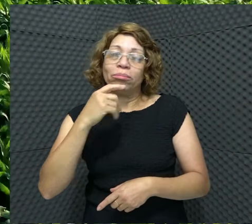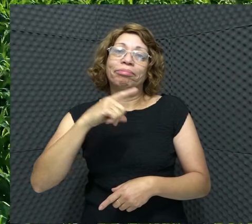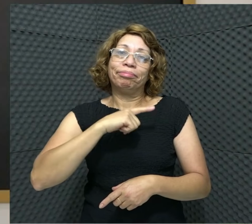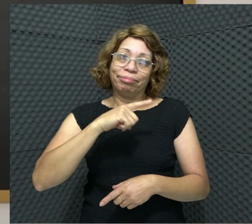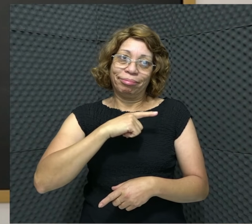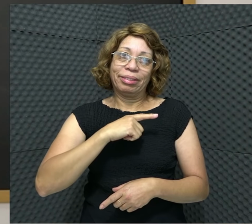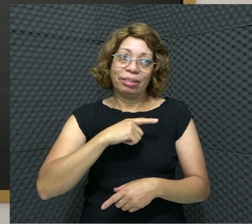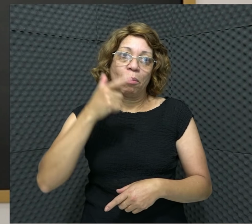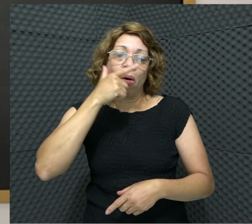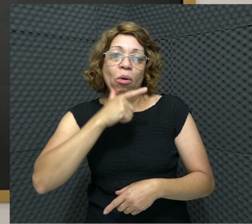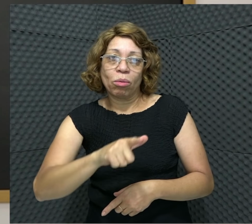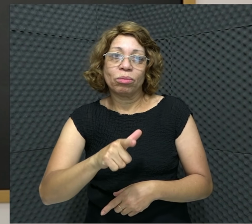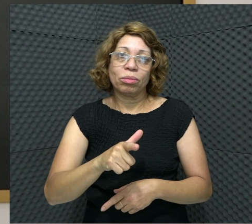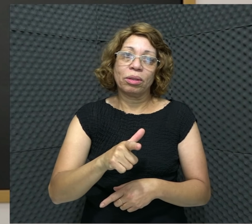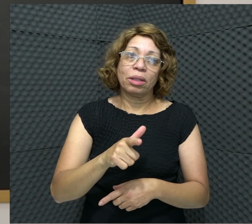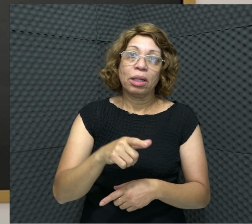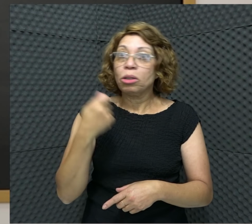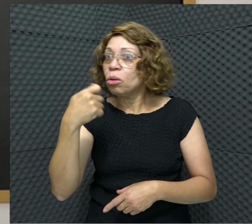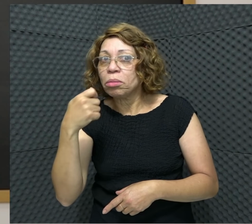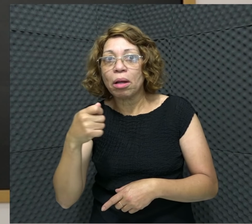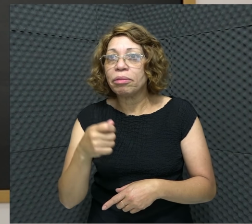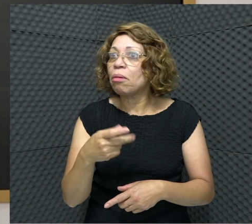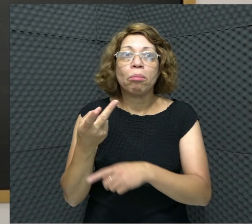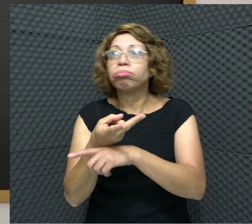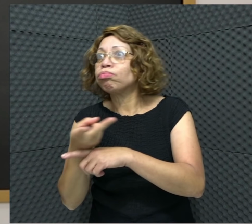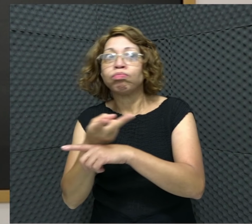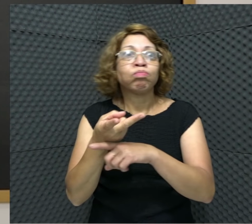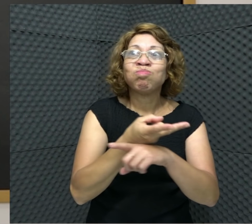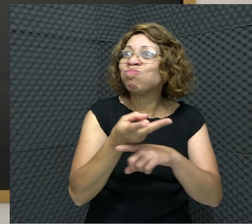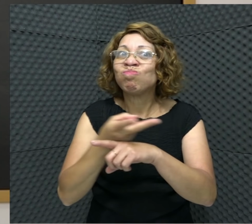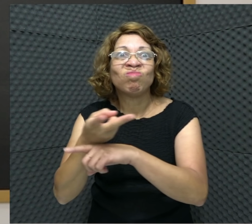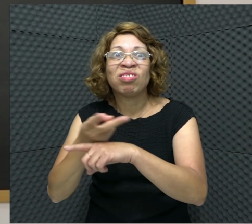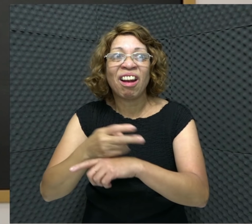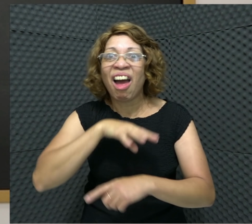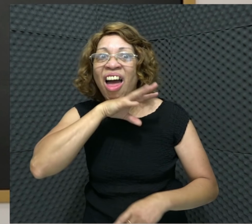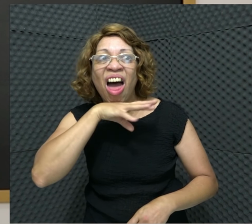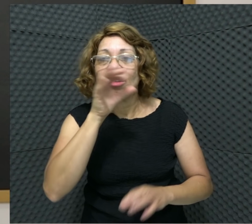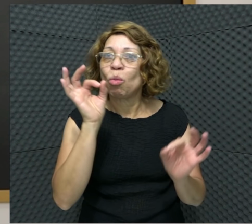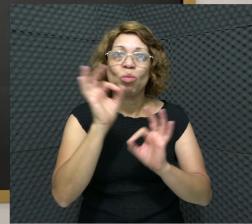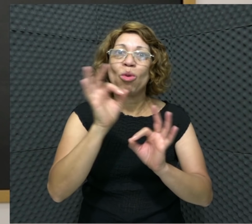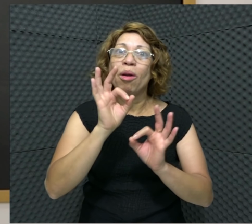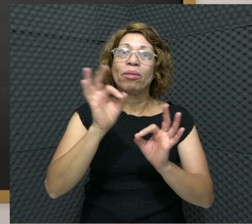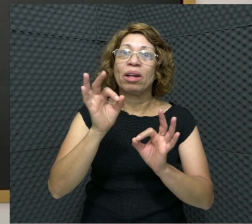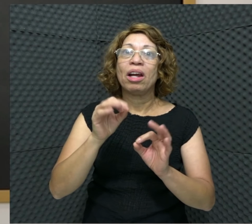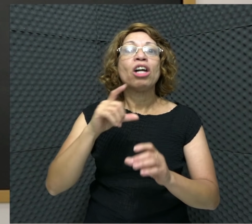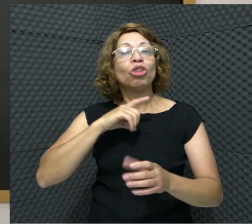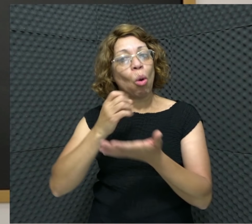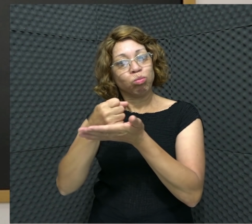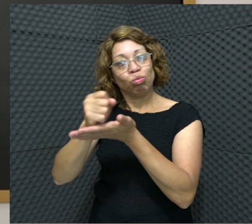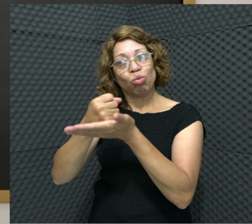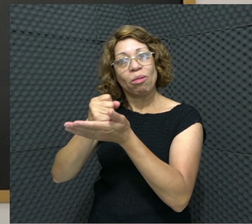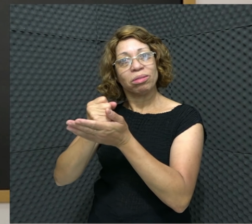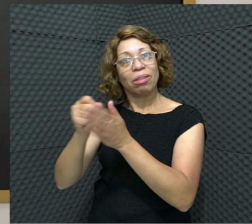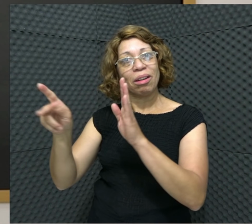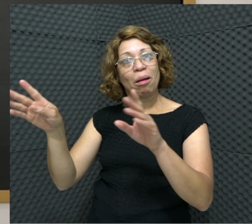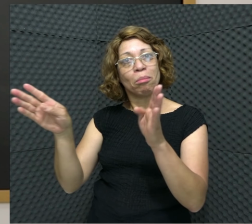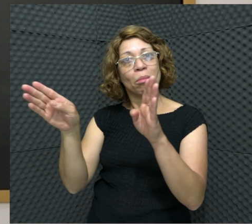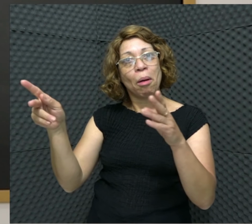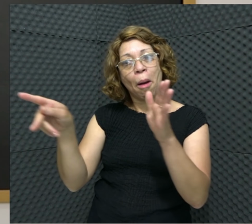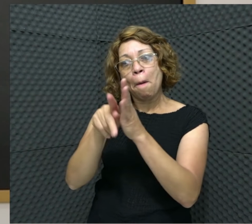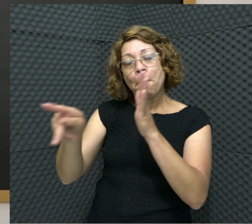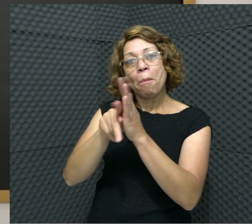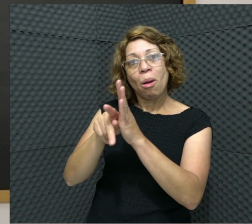sem que ele tivesse a necessidade de se expor a um risco, sair, caçar o animal. Não, ele já tinha um controle. E